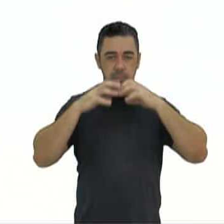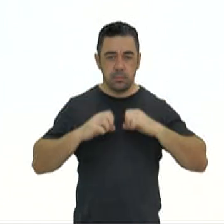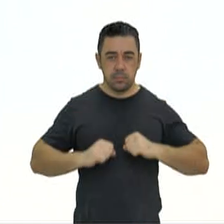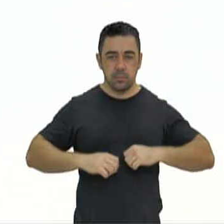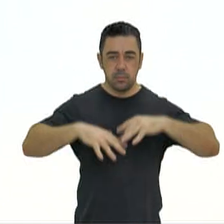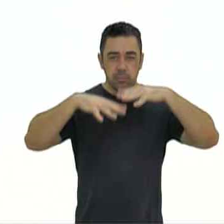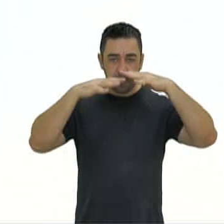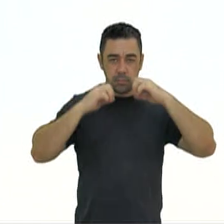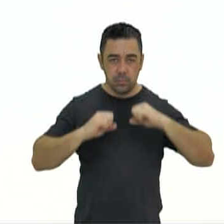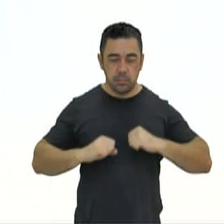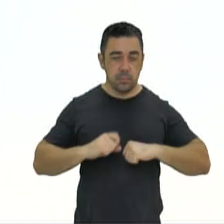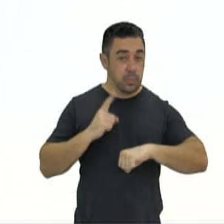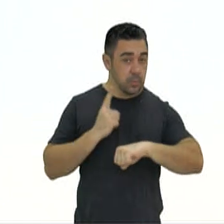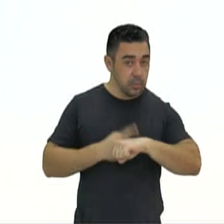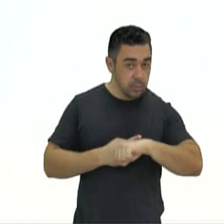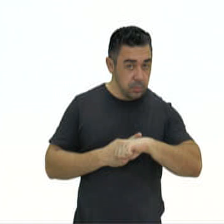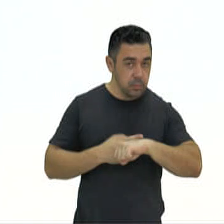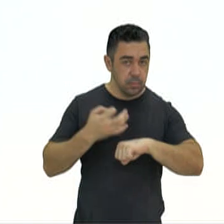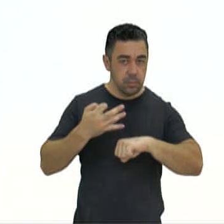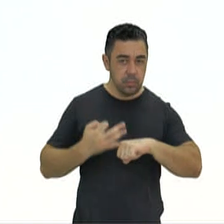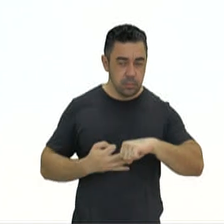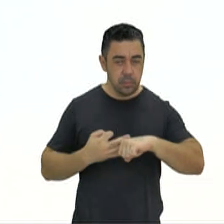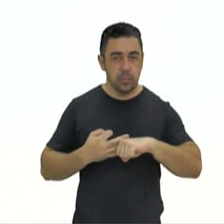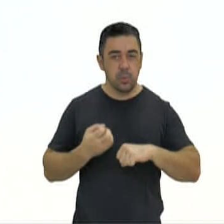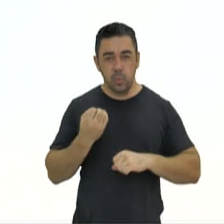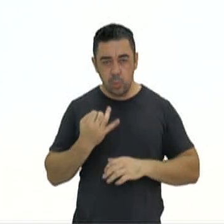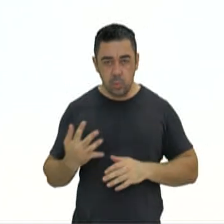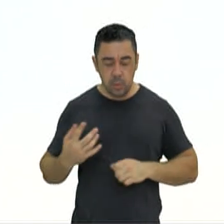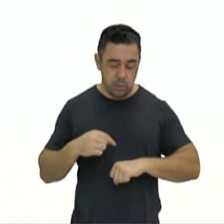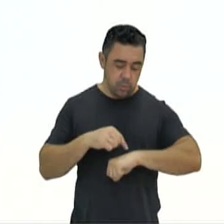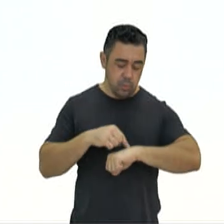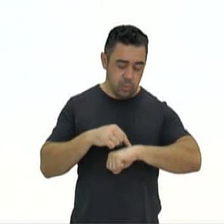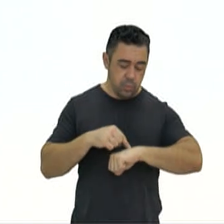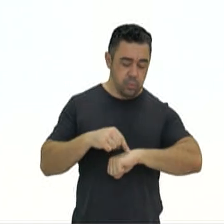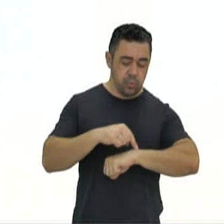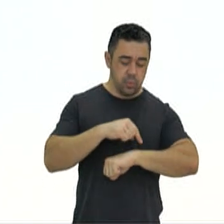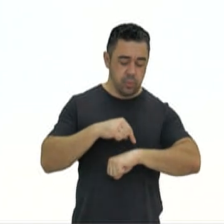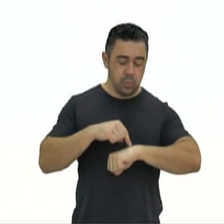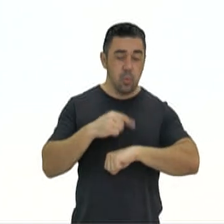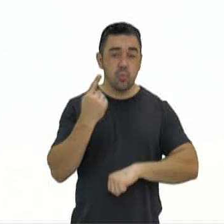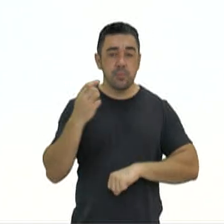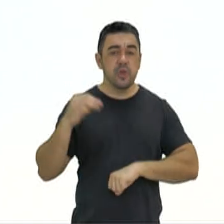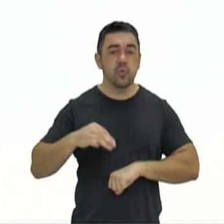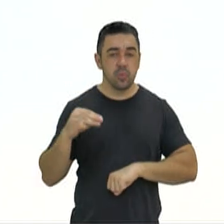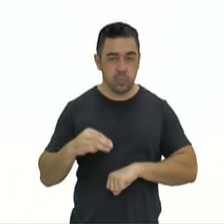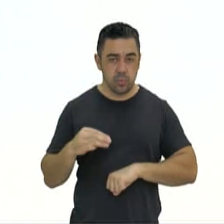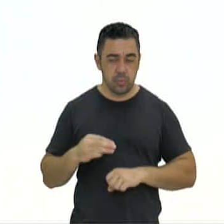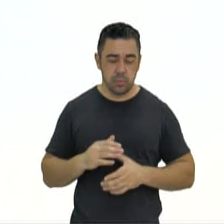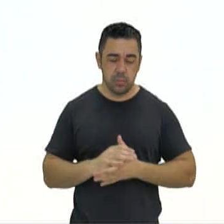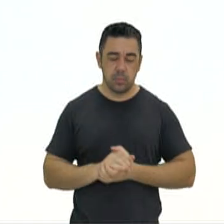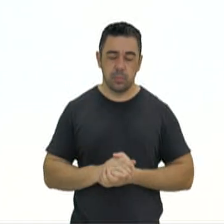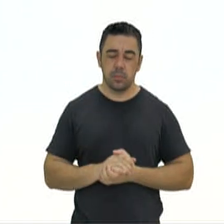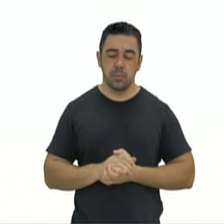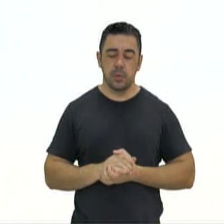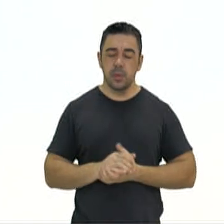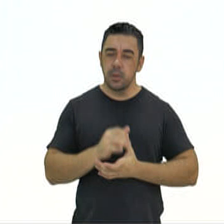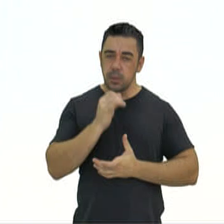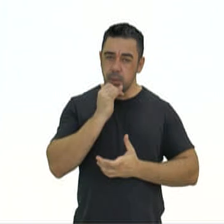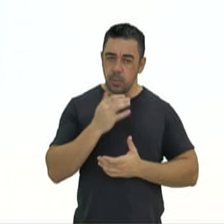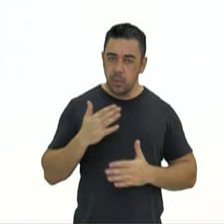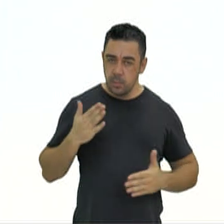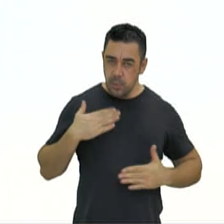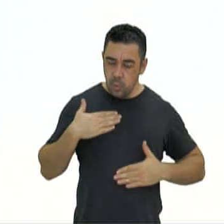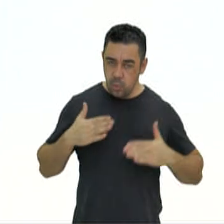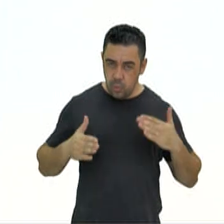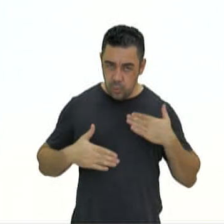de tempo, por minuto. Então, só relembrando, já tratamos disso em outras aulas, quando eu exponho o meu corpo